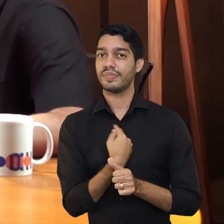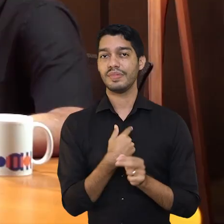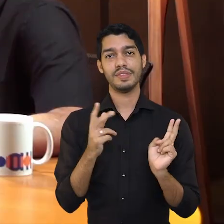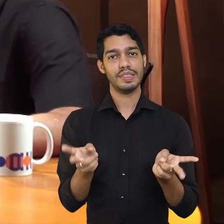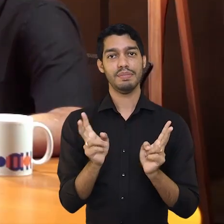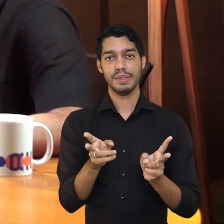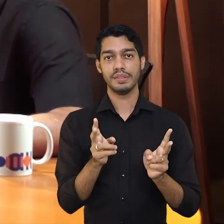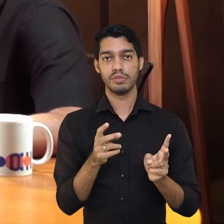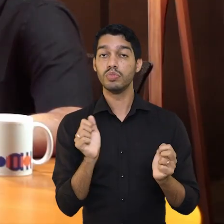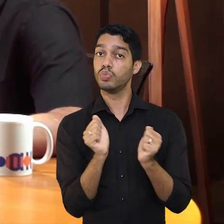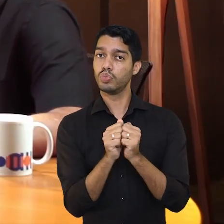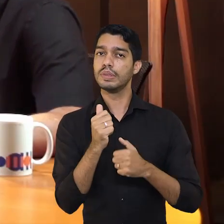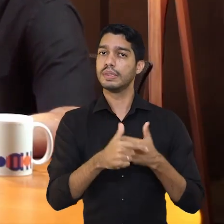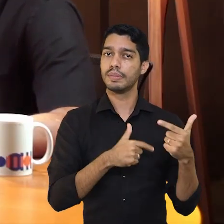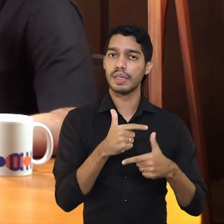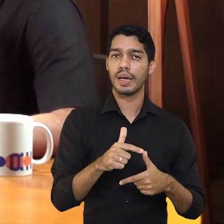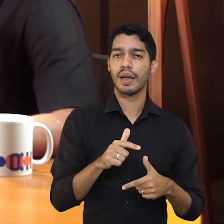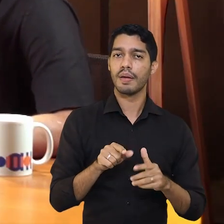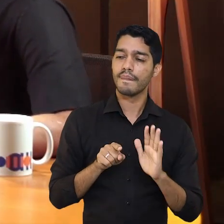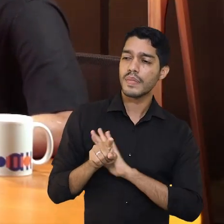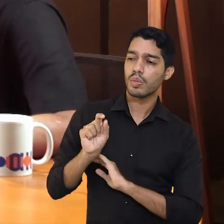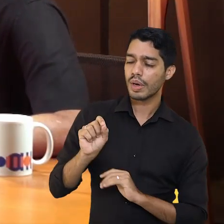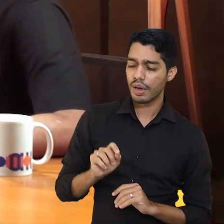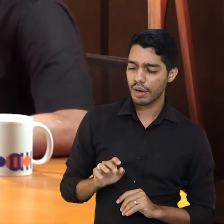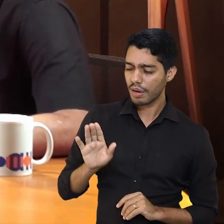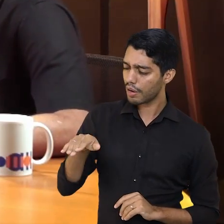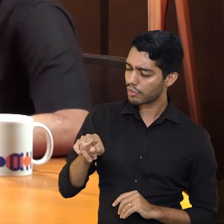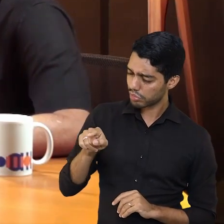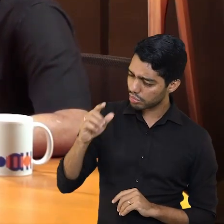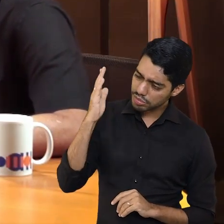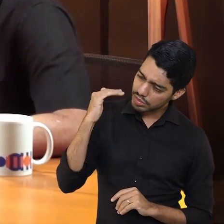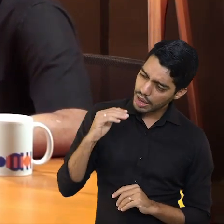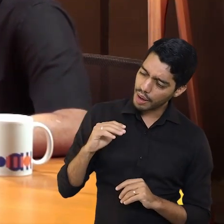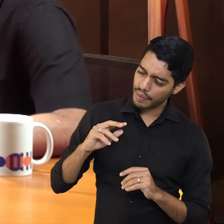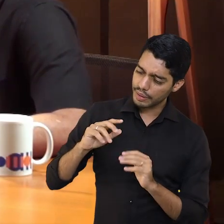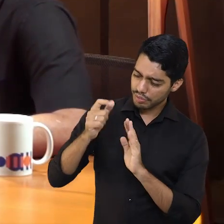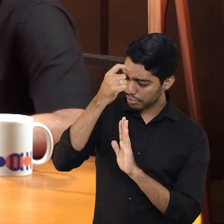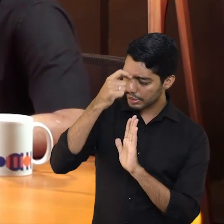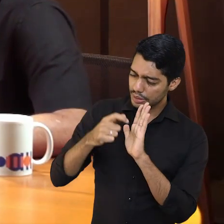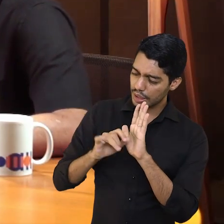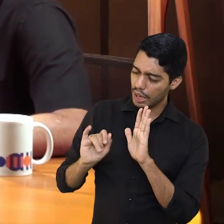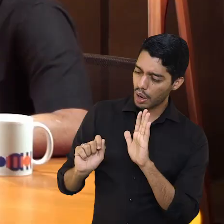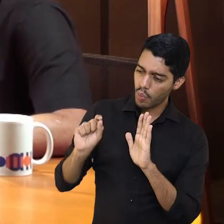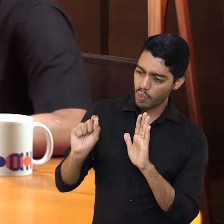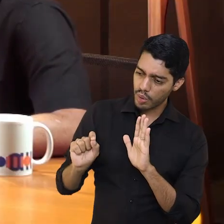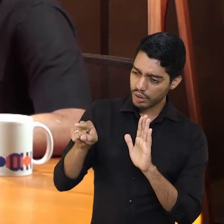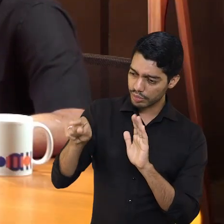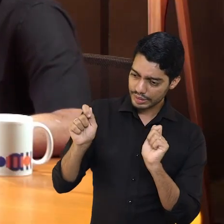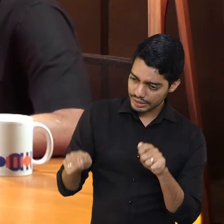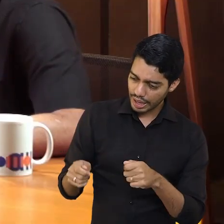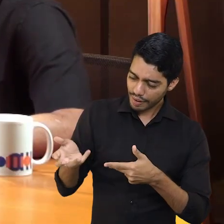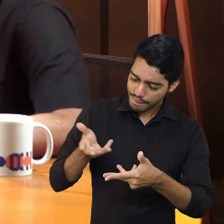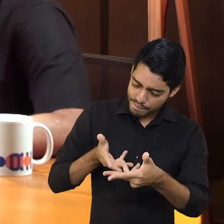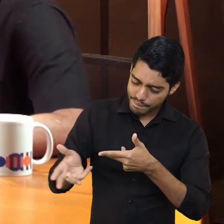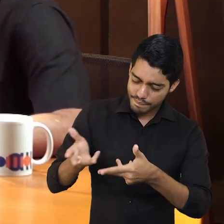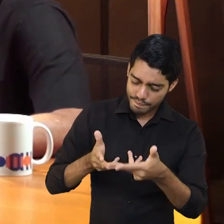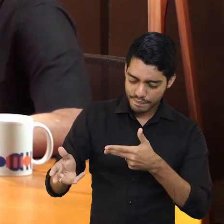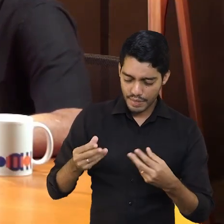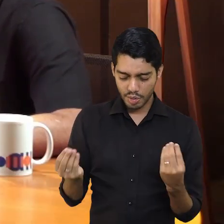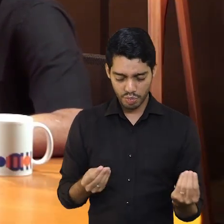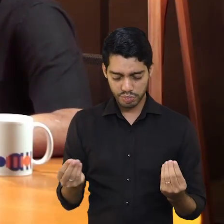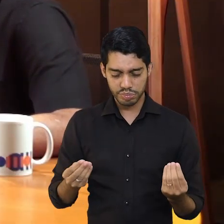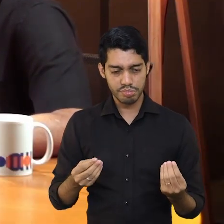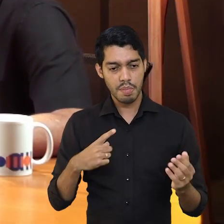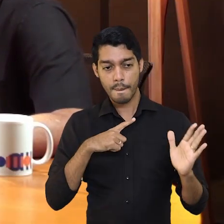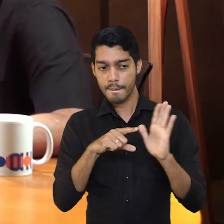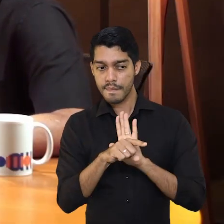entender o que a IA é e também como que eles podem interagir com ela de uma maneira positiva. Então, fazendo as perguntas certas,